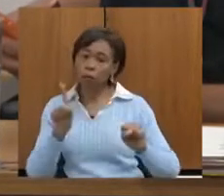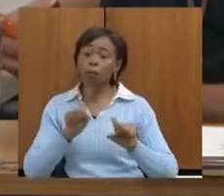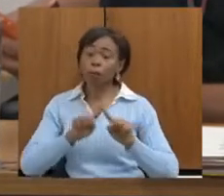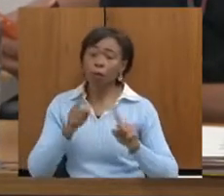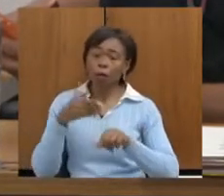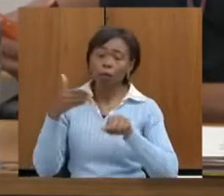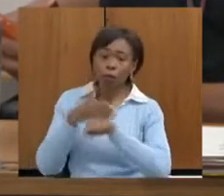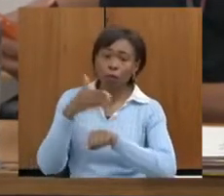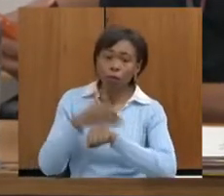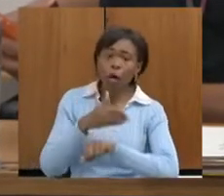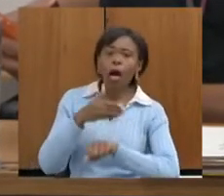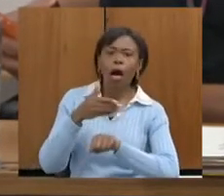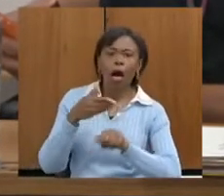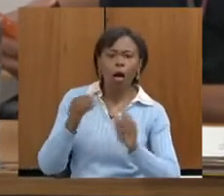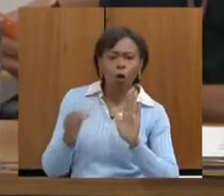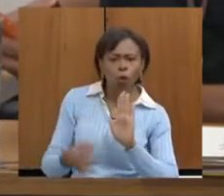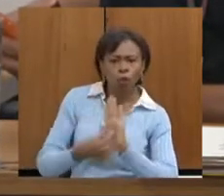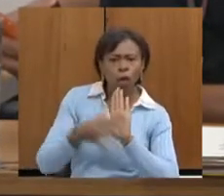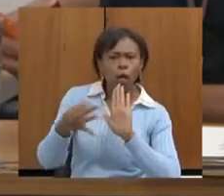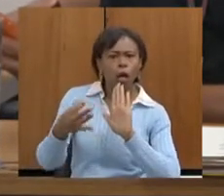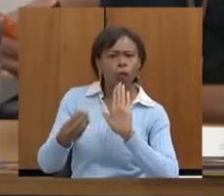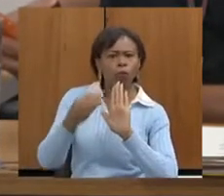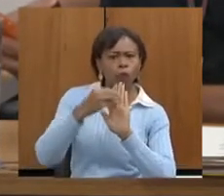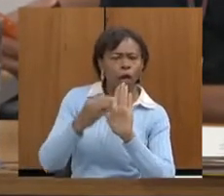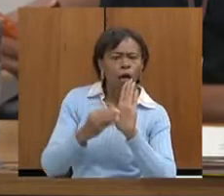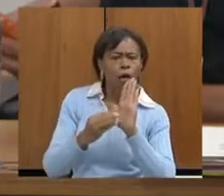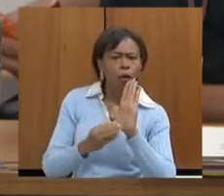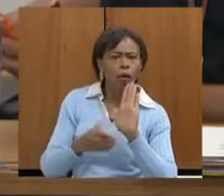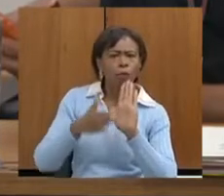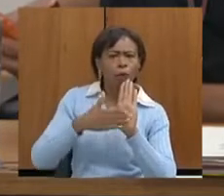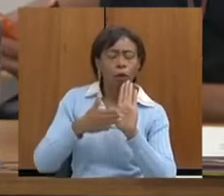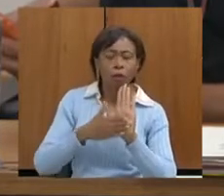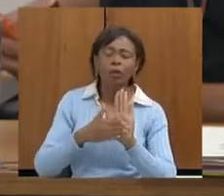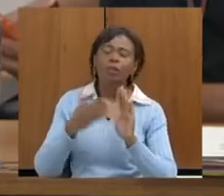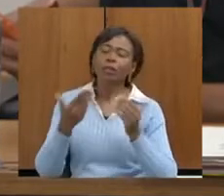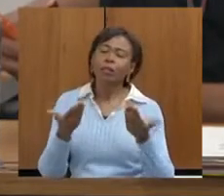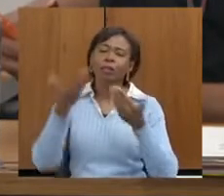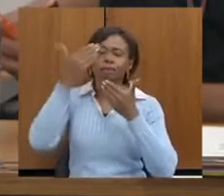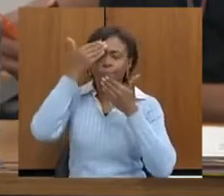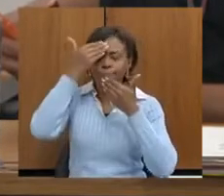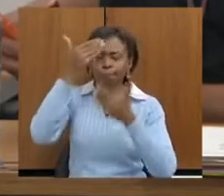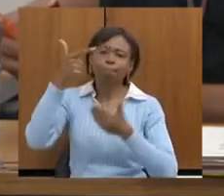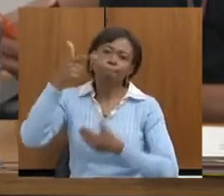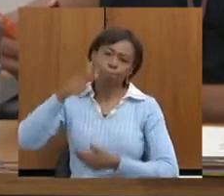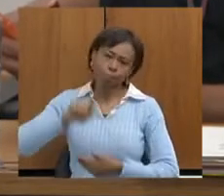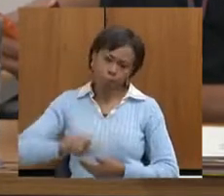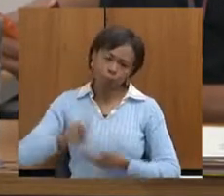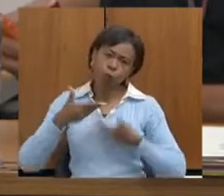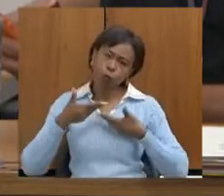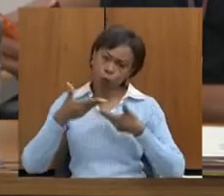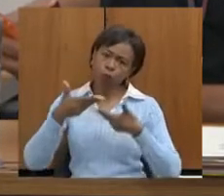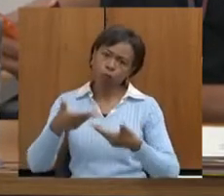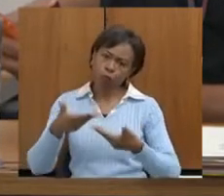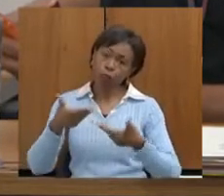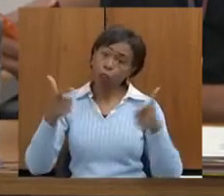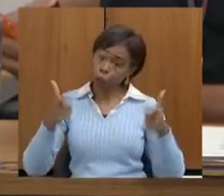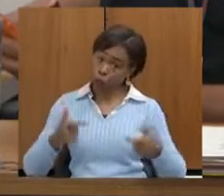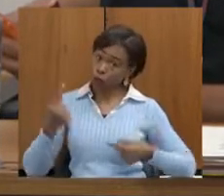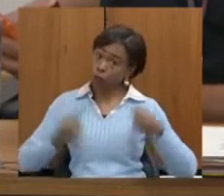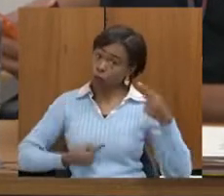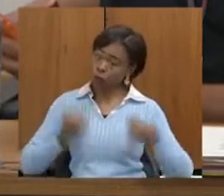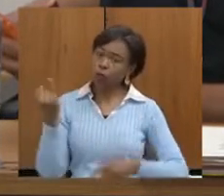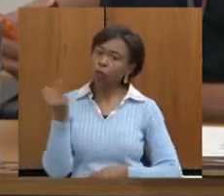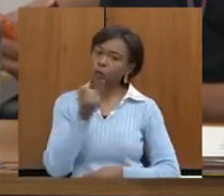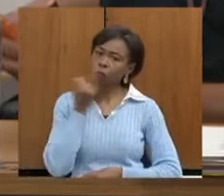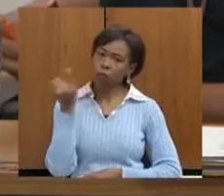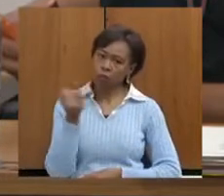e colocar aqui mais uma vez meu agradecimento pelo convite esse espaço é muito importante e inclusive porque é